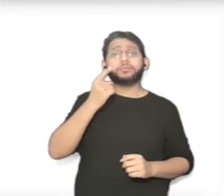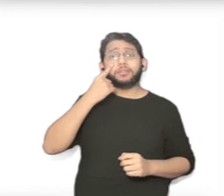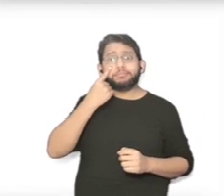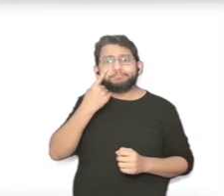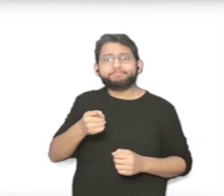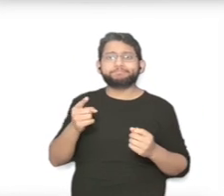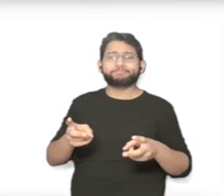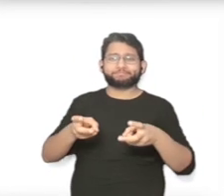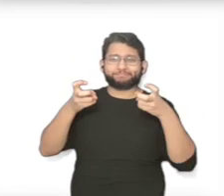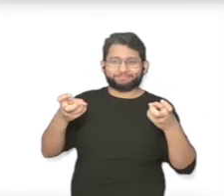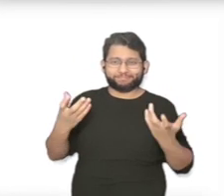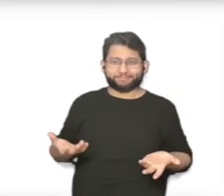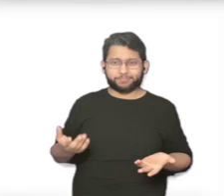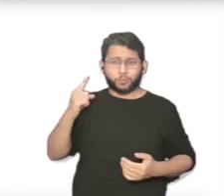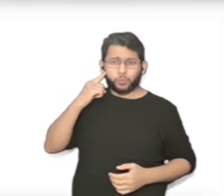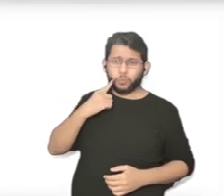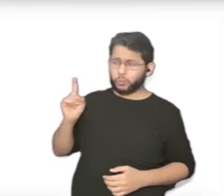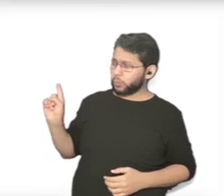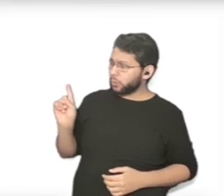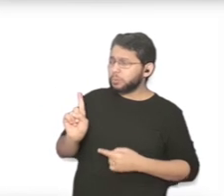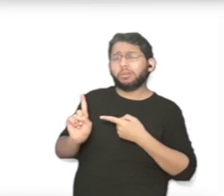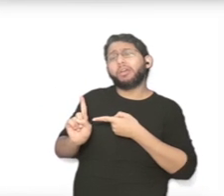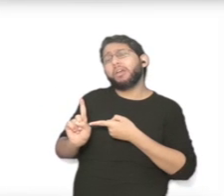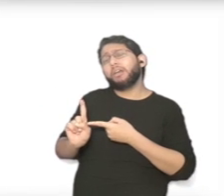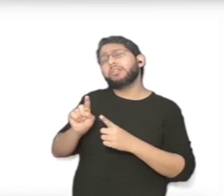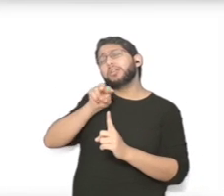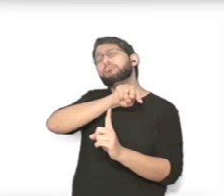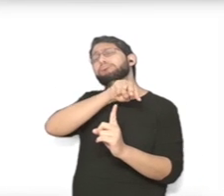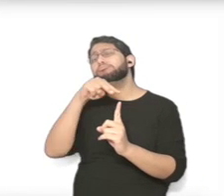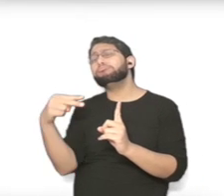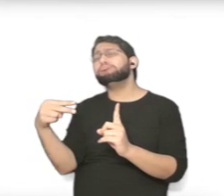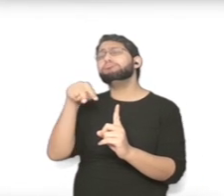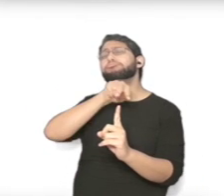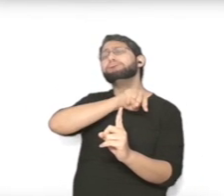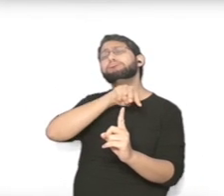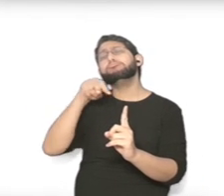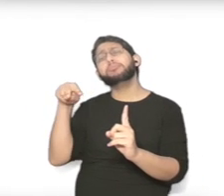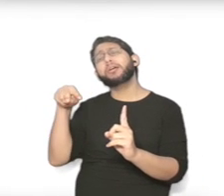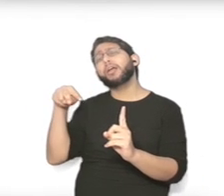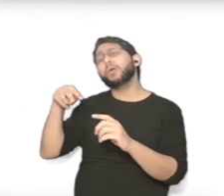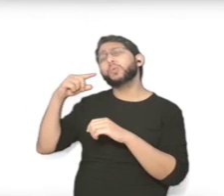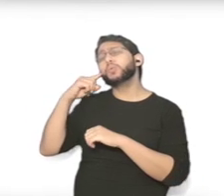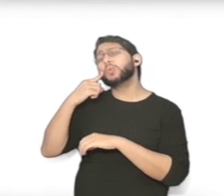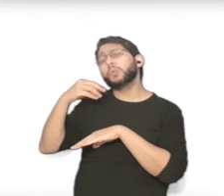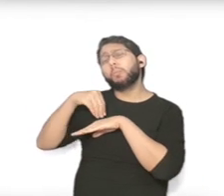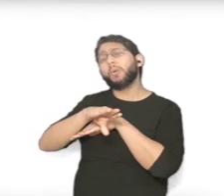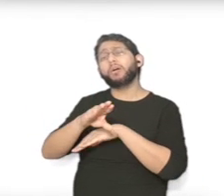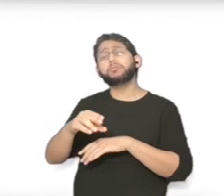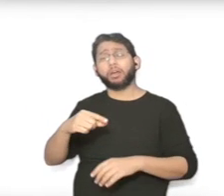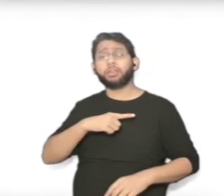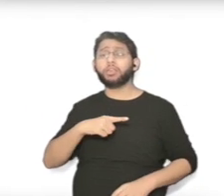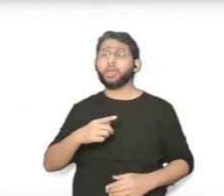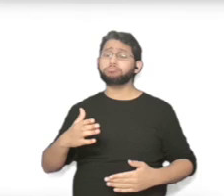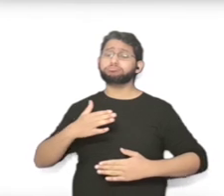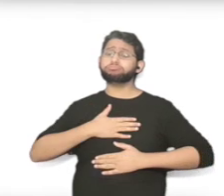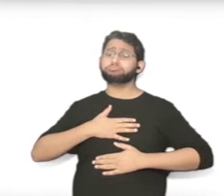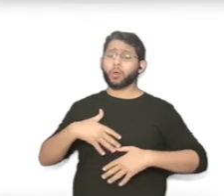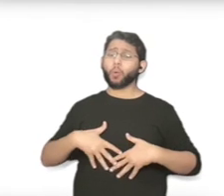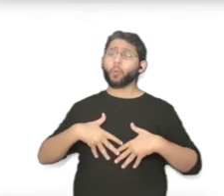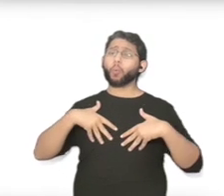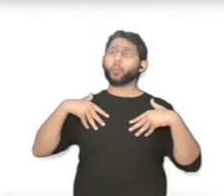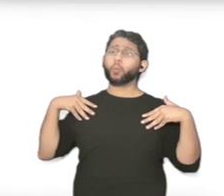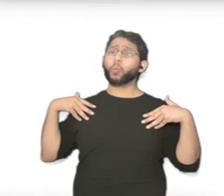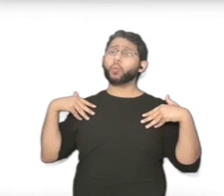para que vocês vejam na perspectiva dos surdos que esse é um dia de bastante orgulho, um dia em que